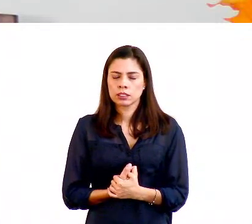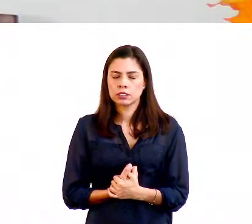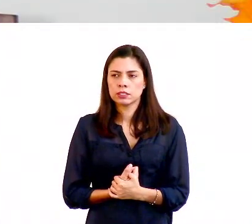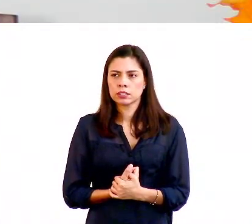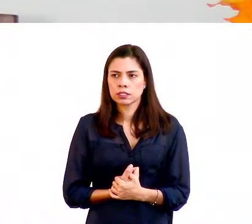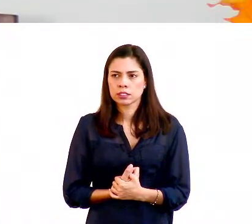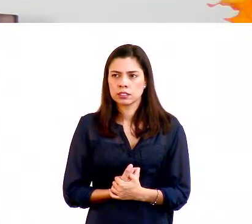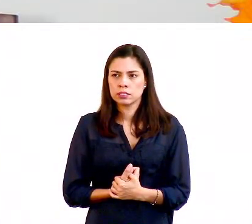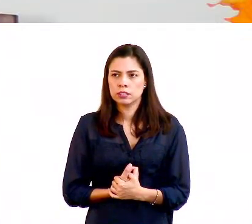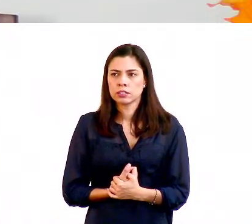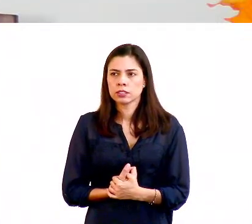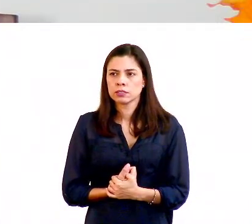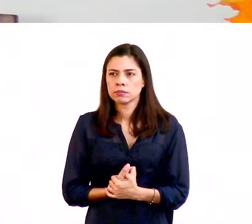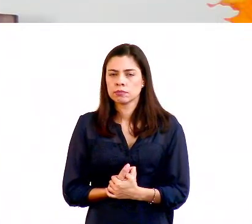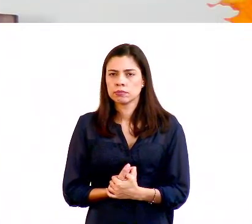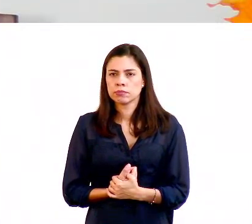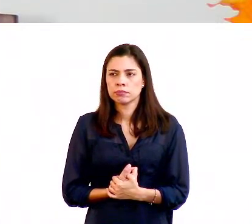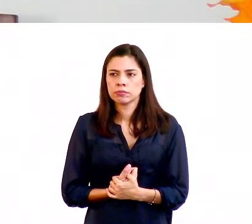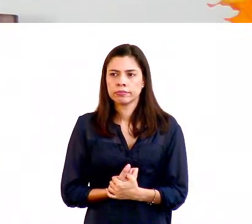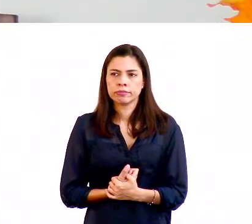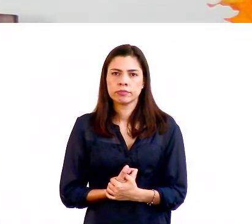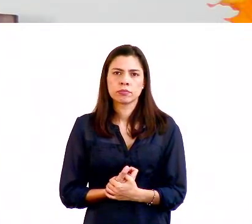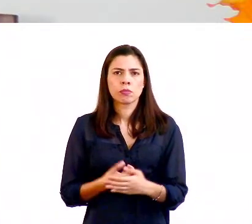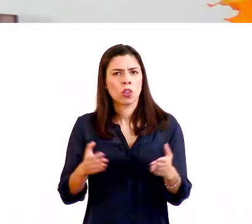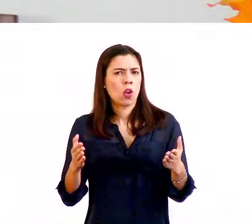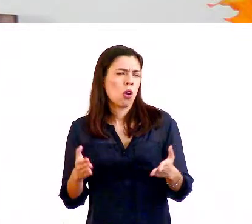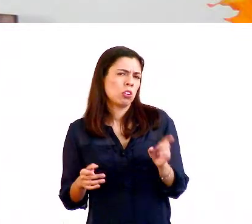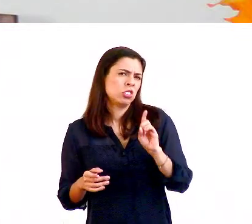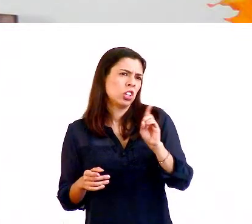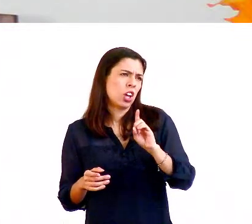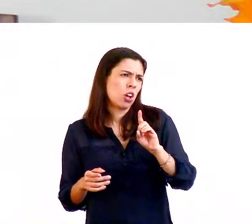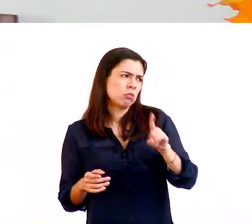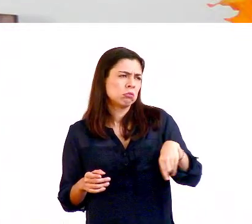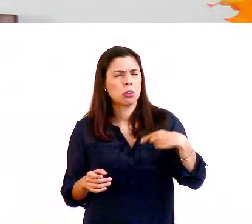Falta de vontade, preguiça. Hoje não, amanhã talvez.